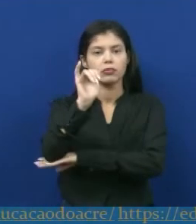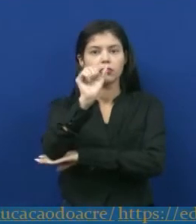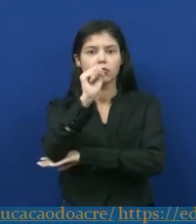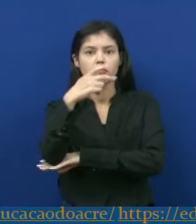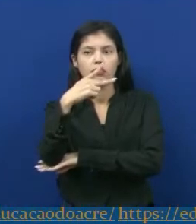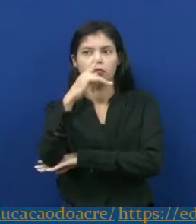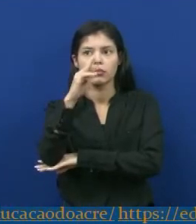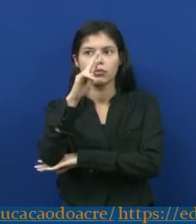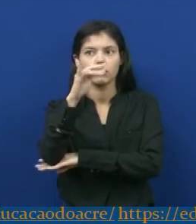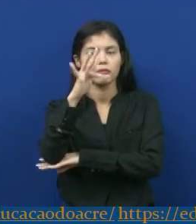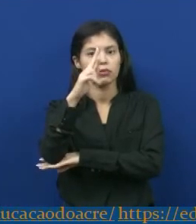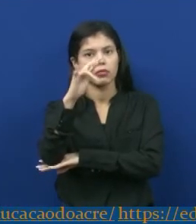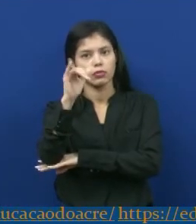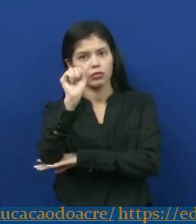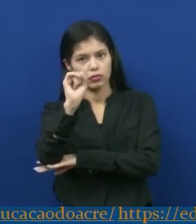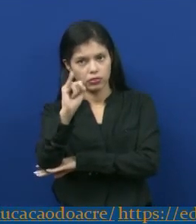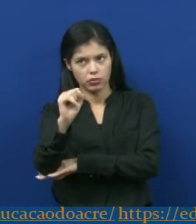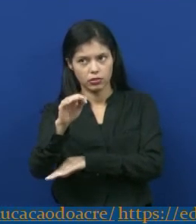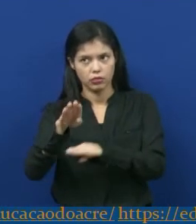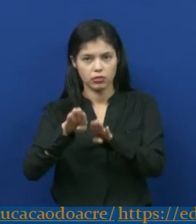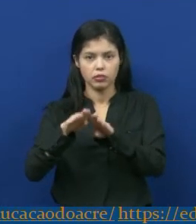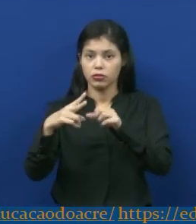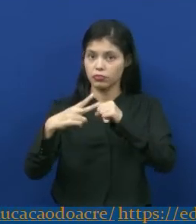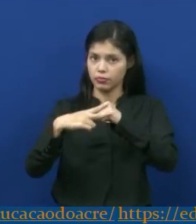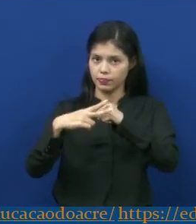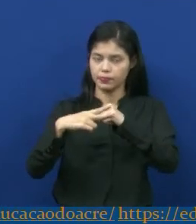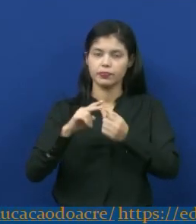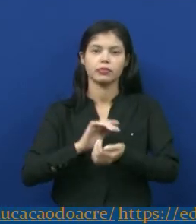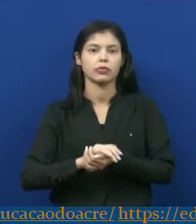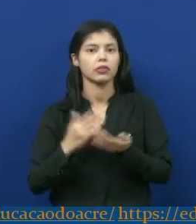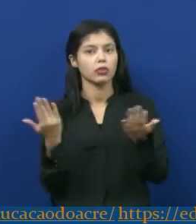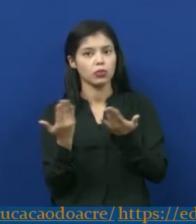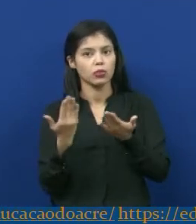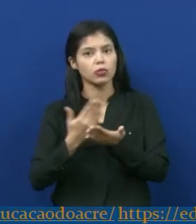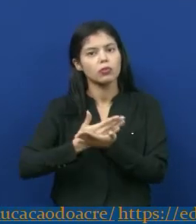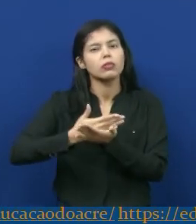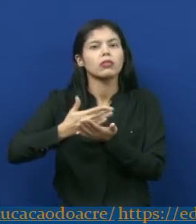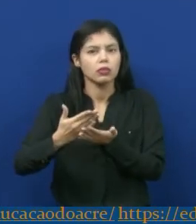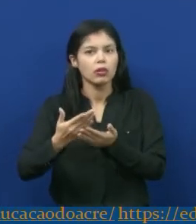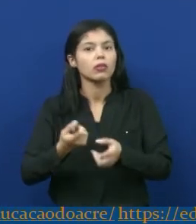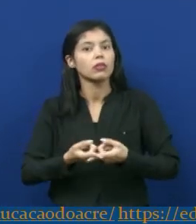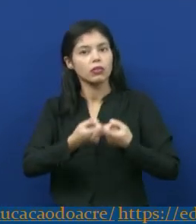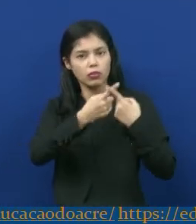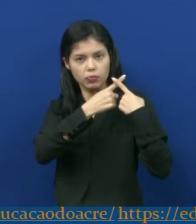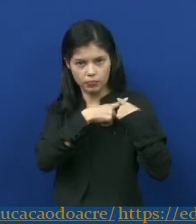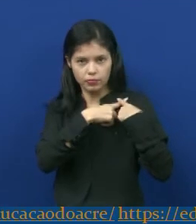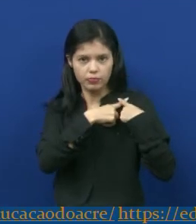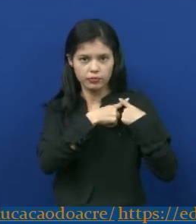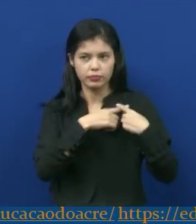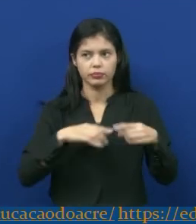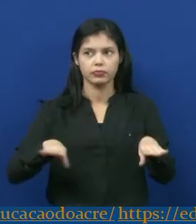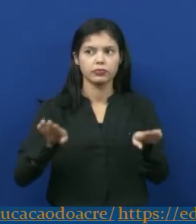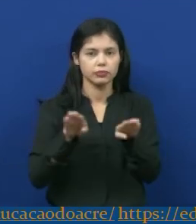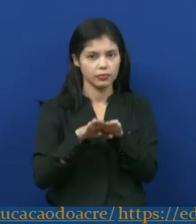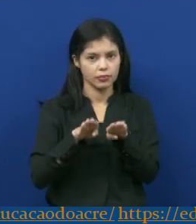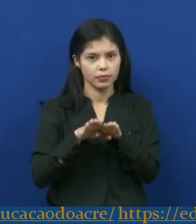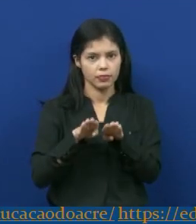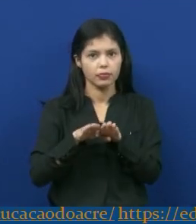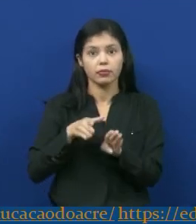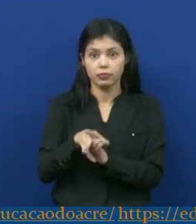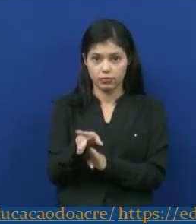sobre um conteúdo gramatical que são as perífrases verbais, certo? E hoje a gente vai estudar um pouquinho sobre as perífrases de